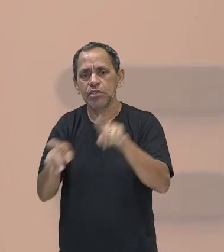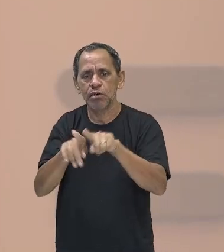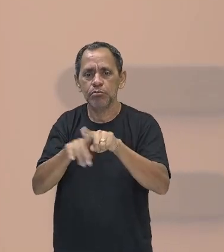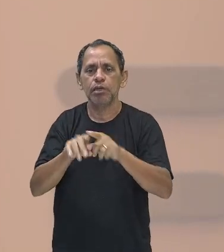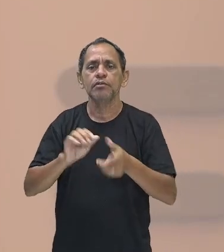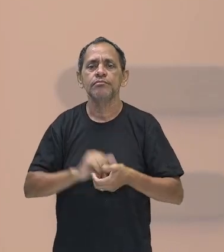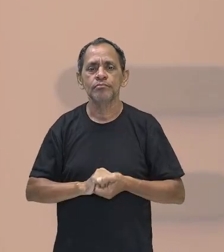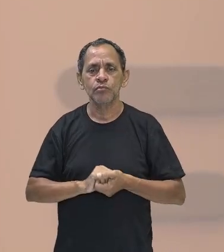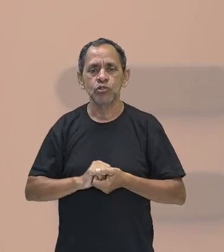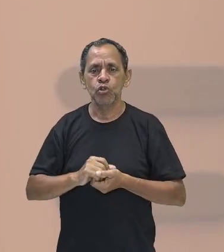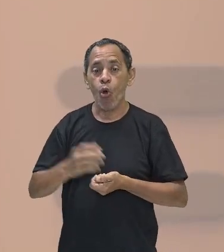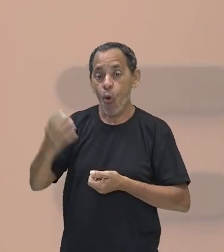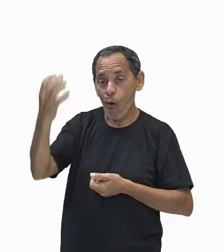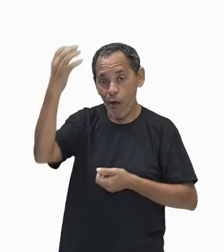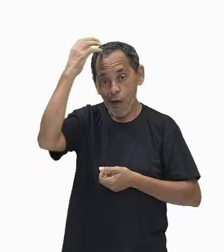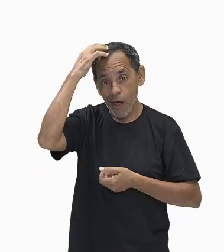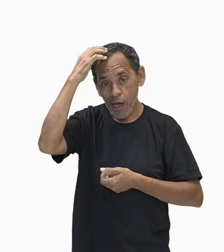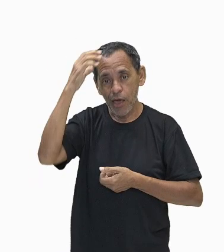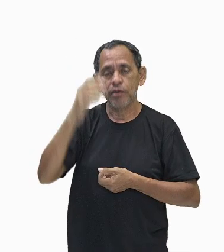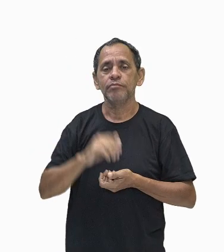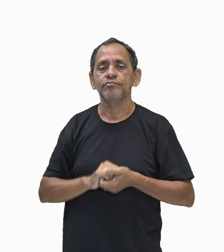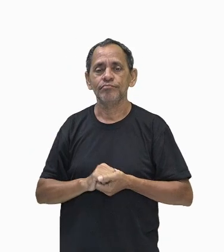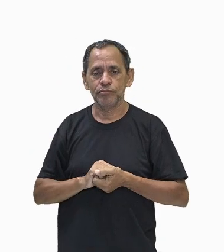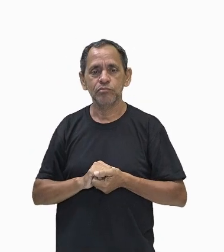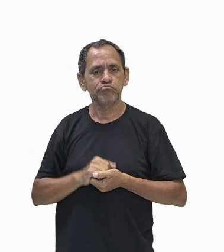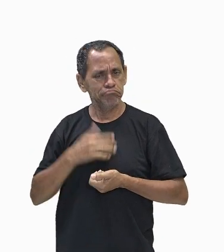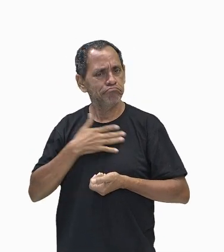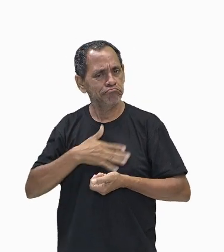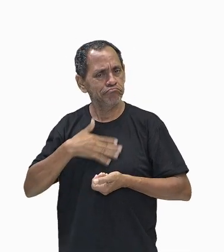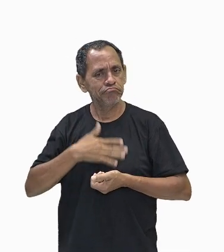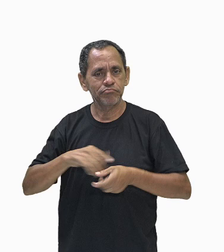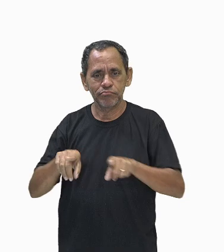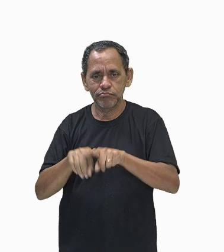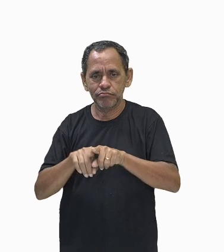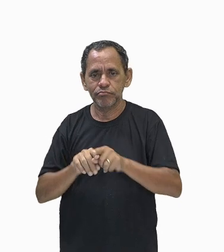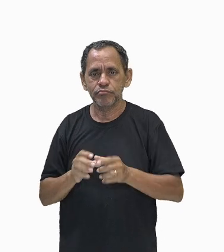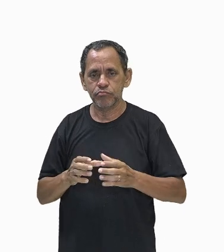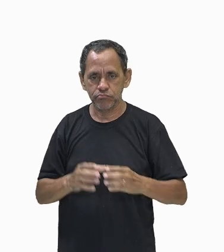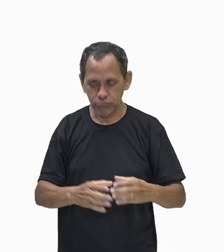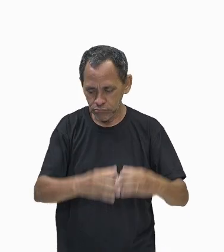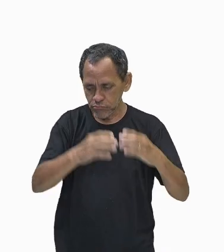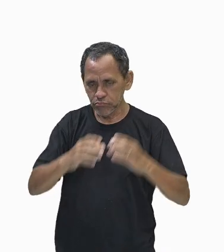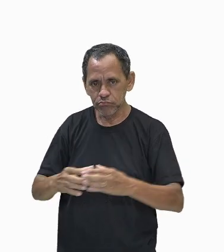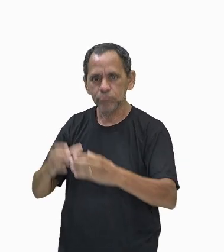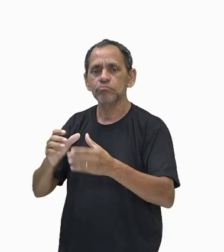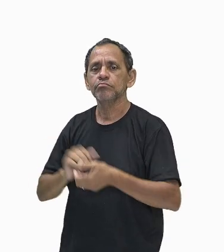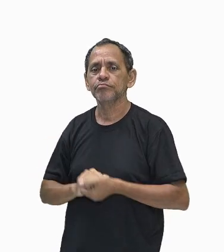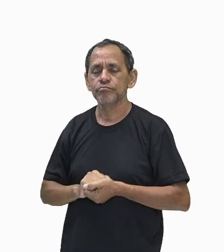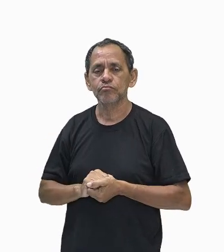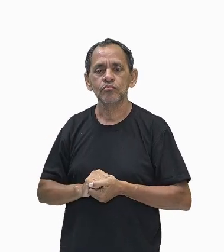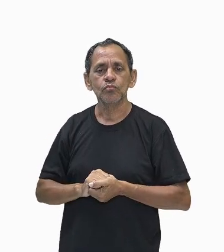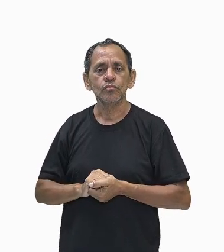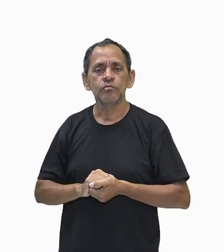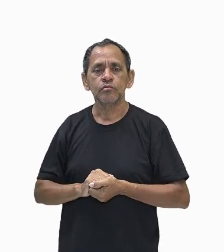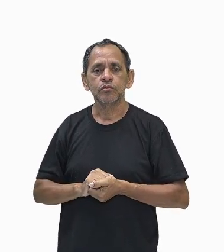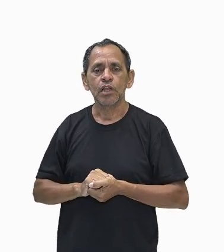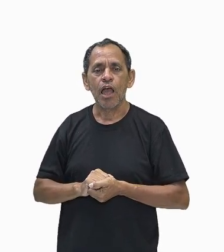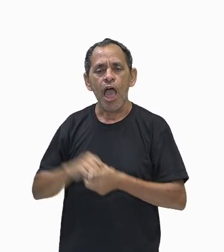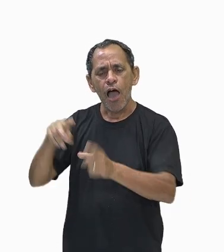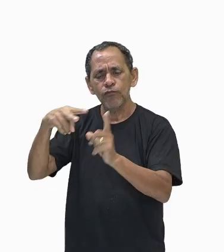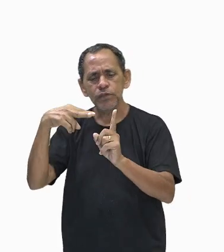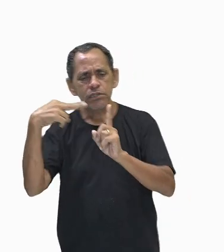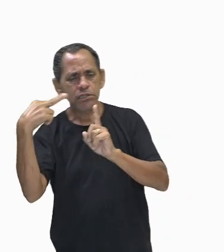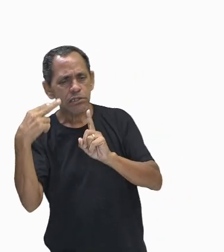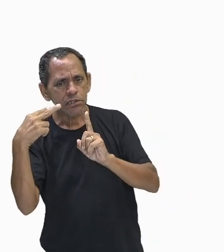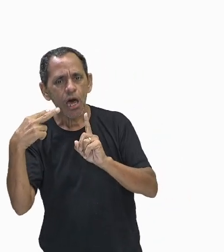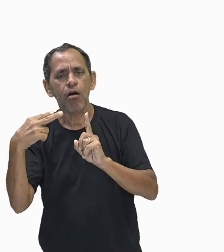rei Filipe II vai gostar. Vamos acompanhar então ali, né, os macedônios, tá? O cenário então das cidades gregas